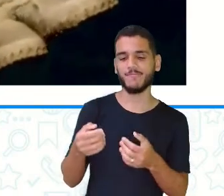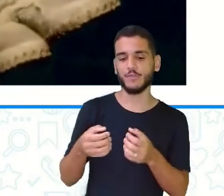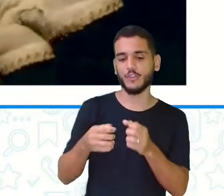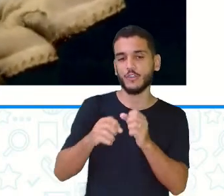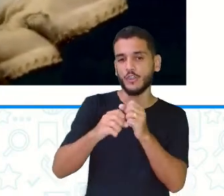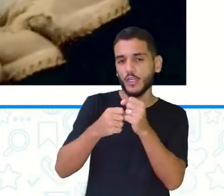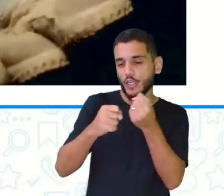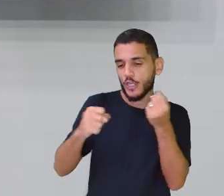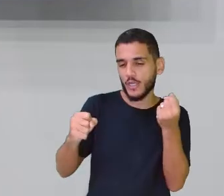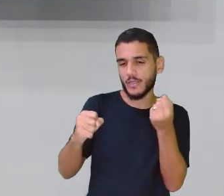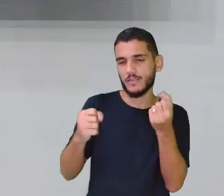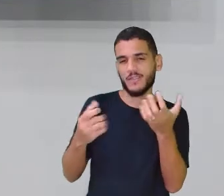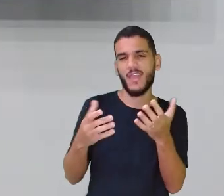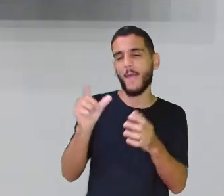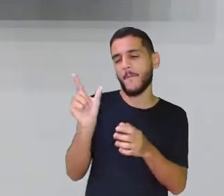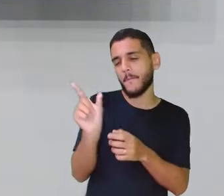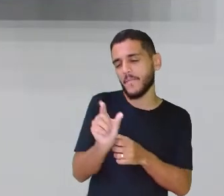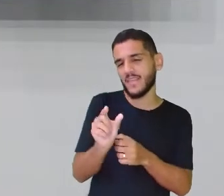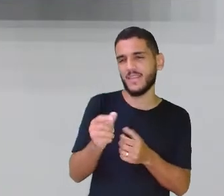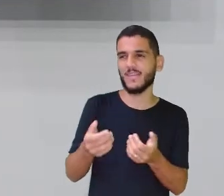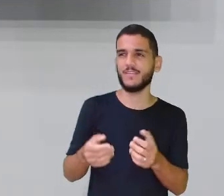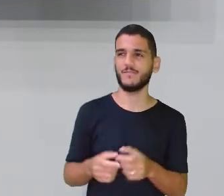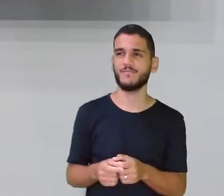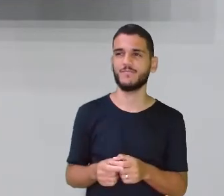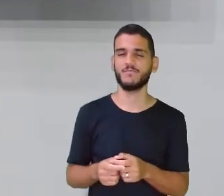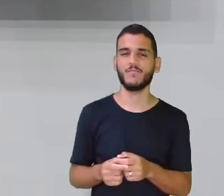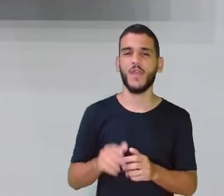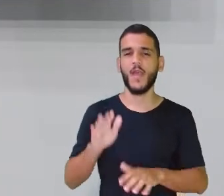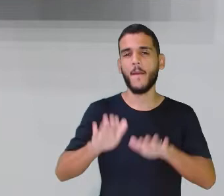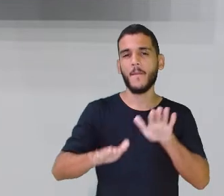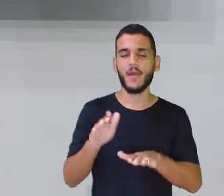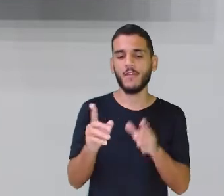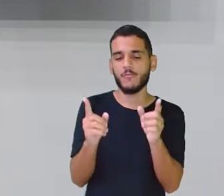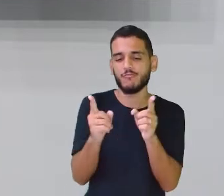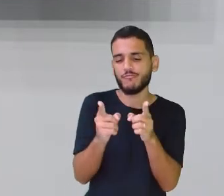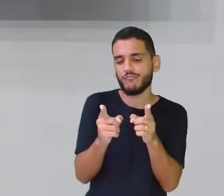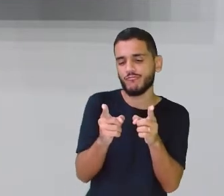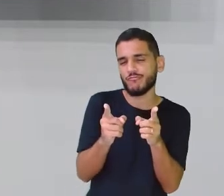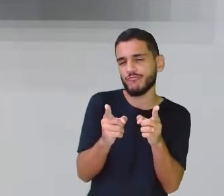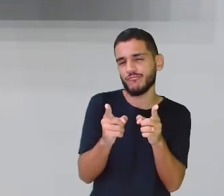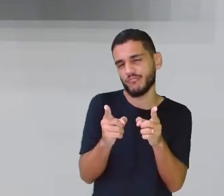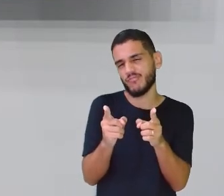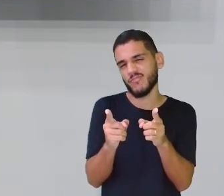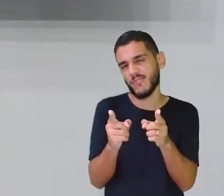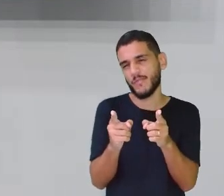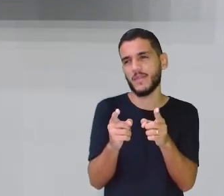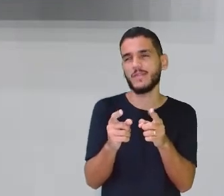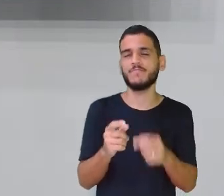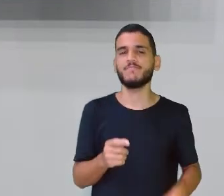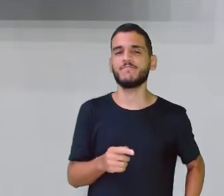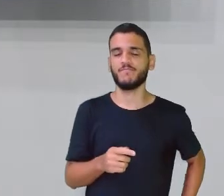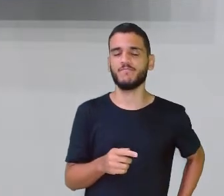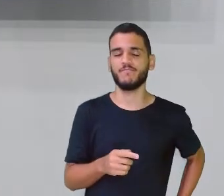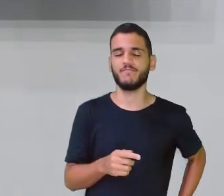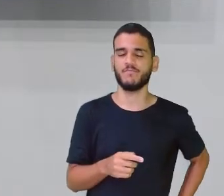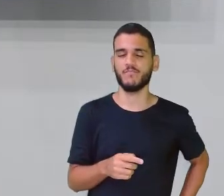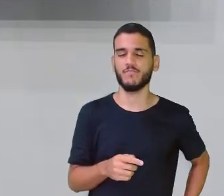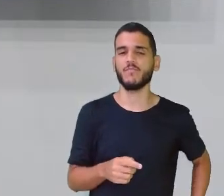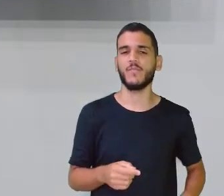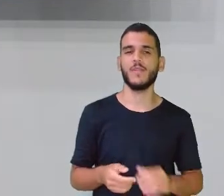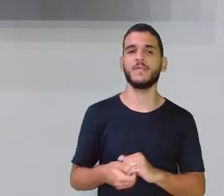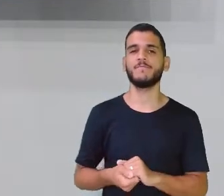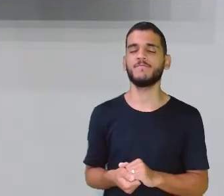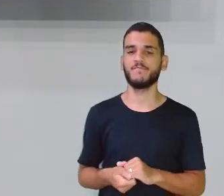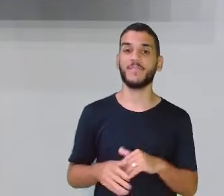centímetros é mais ou menos isso aqui, né, professora Mauricê? Eu estou enganada. Um pouquinho menor. Um pouquinho menor? Mais ou menos assim, mais ou menos